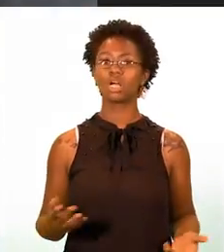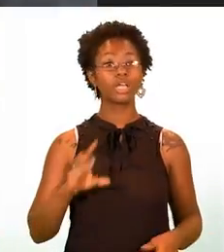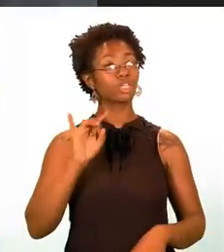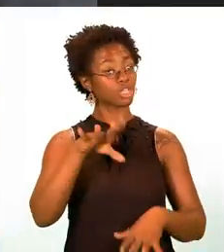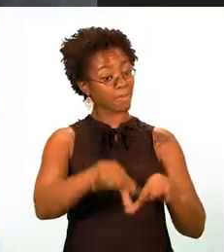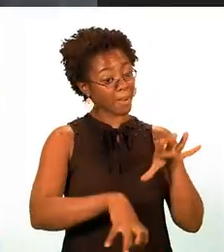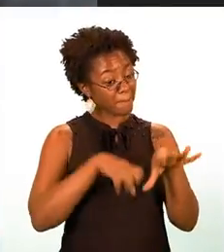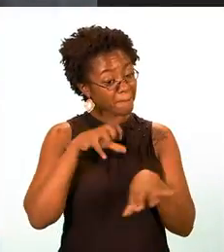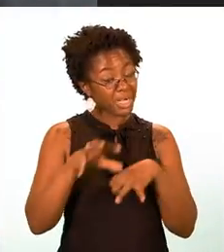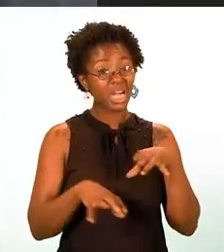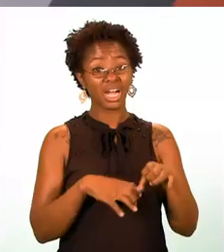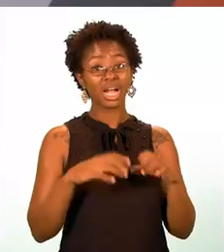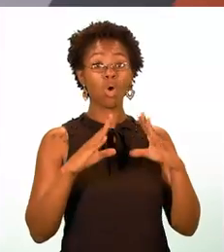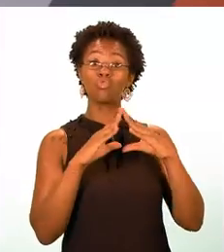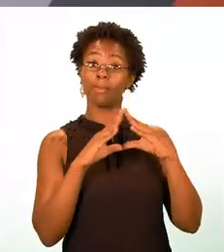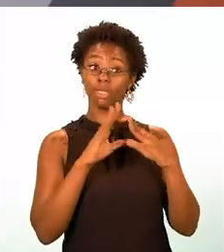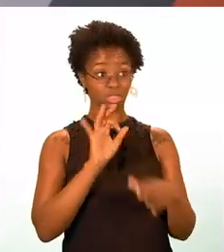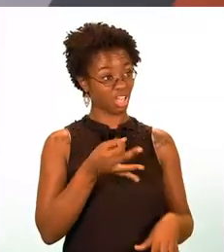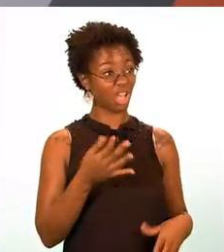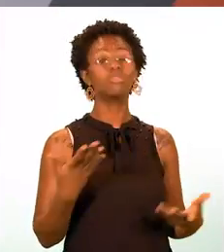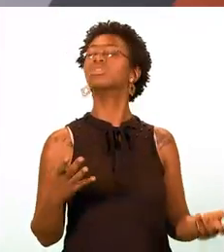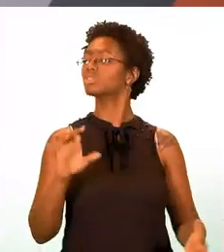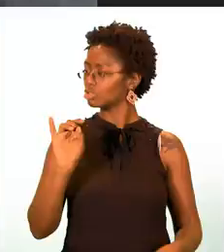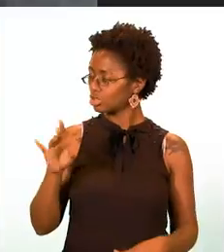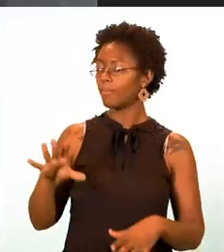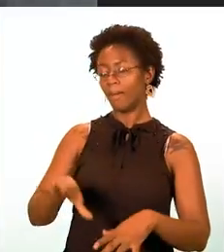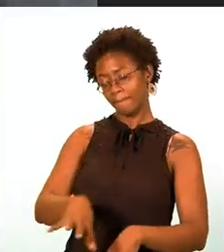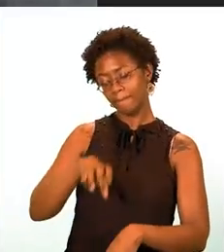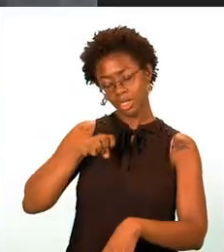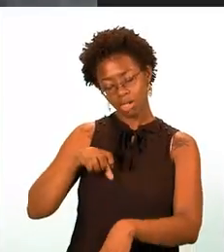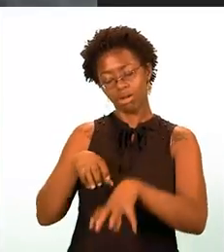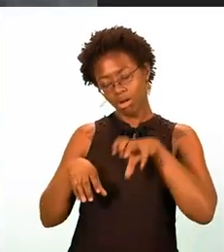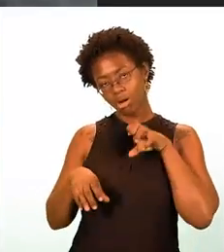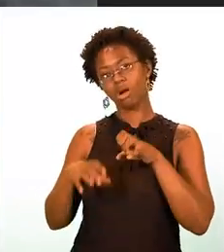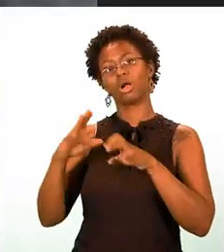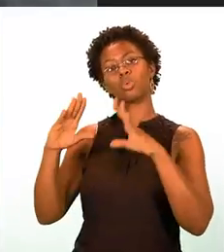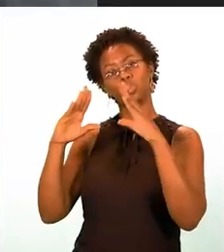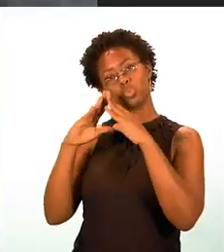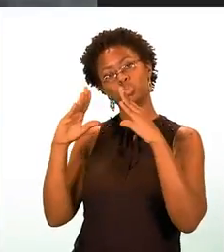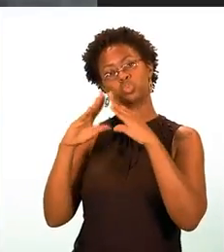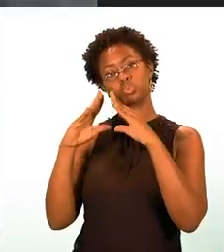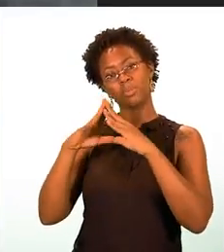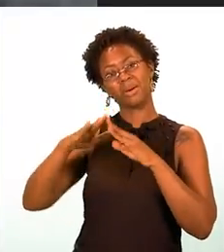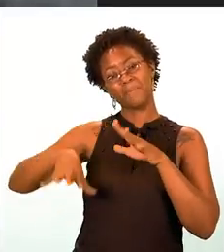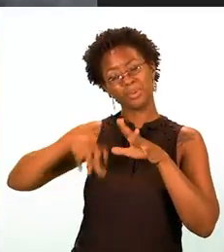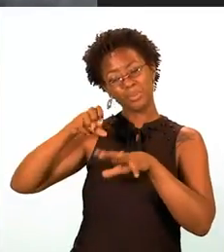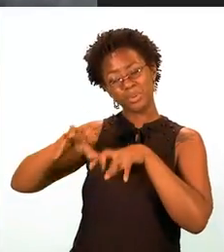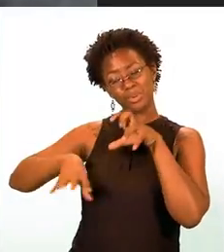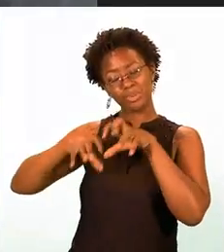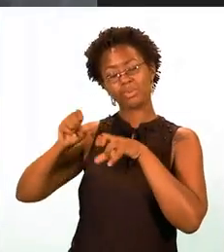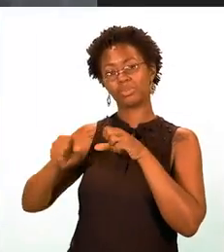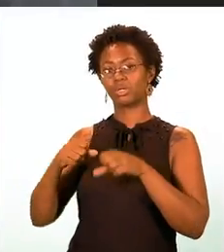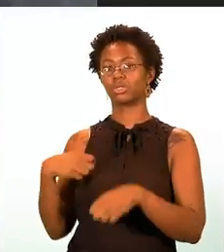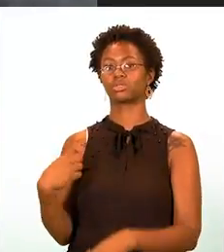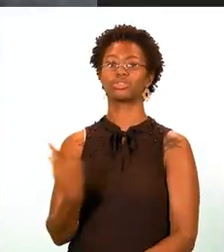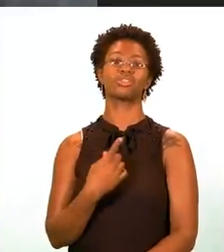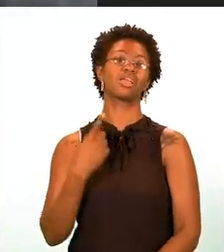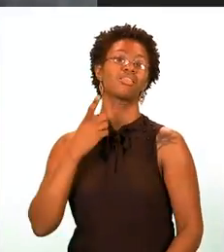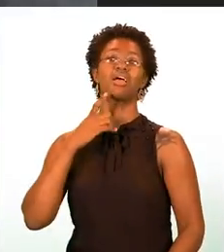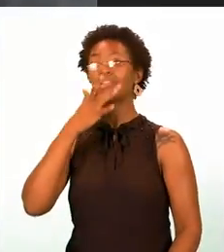extrair diamante, né? Que depois vira brilhante. Para extrair o nosso tão